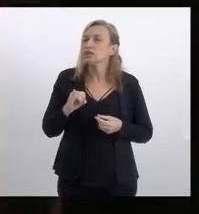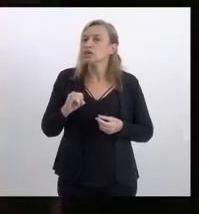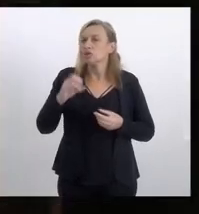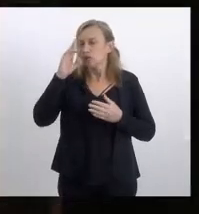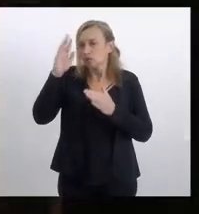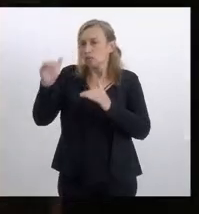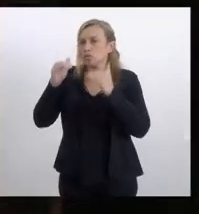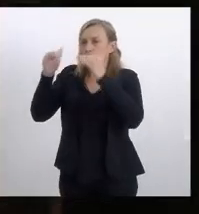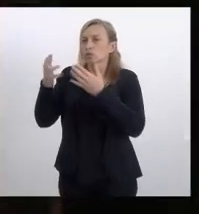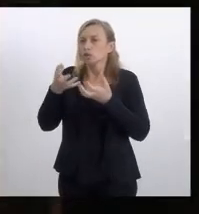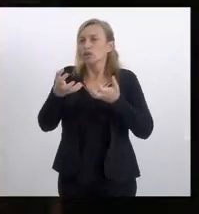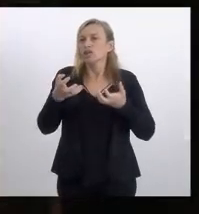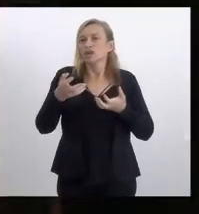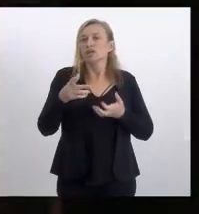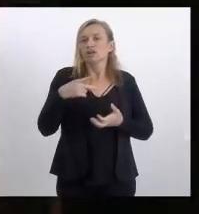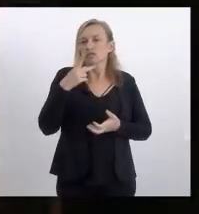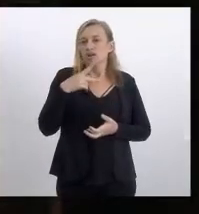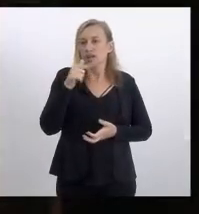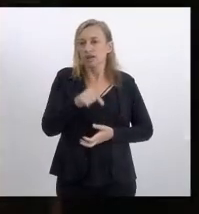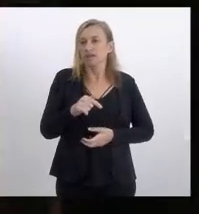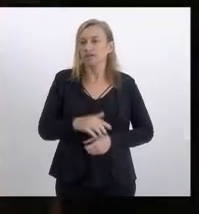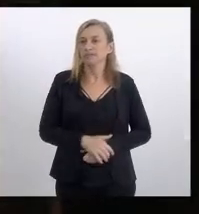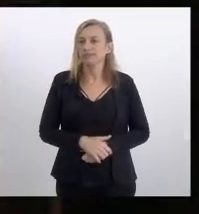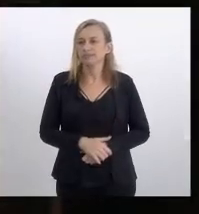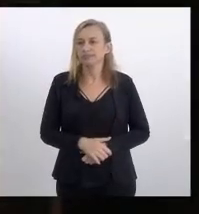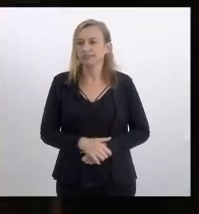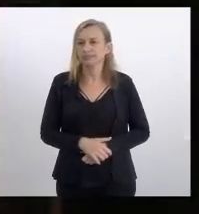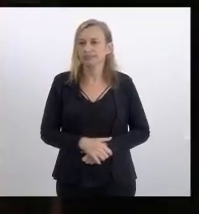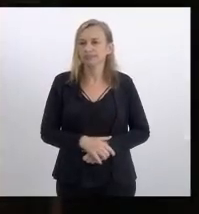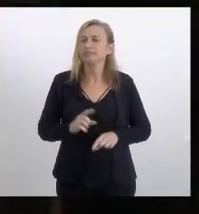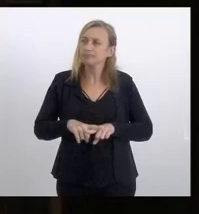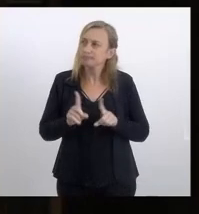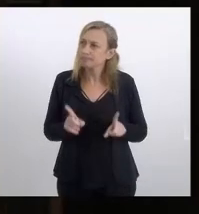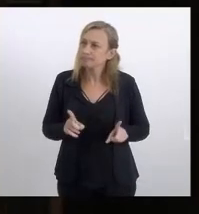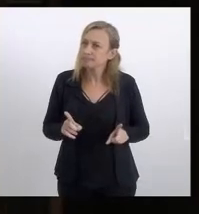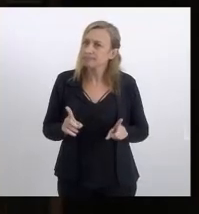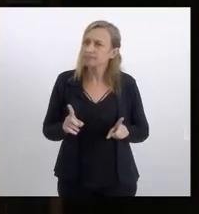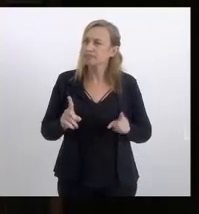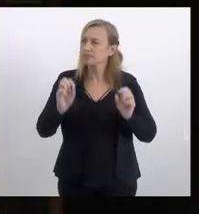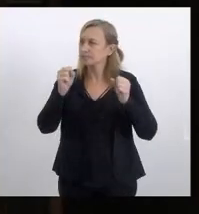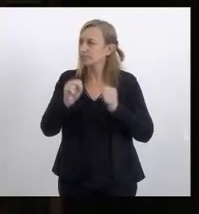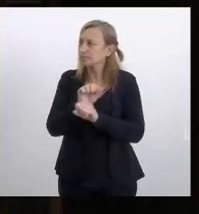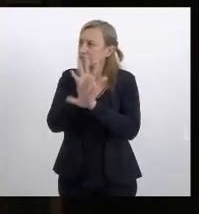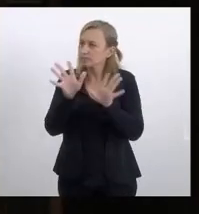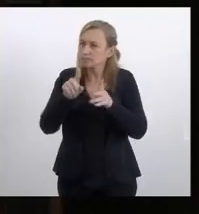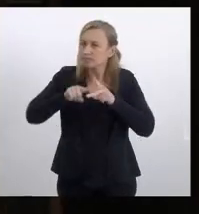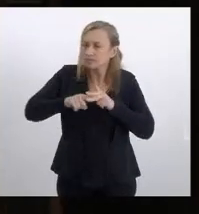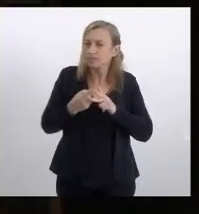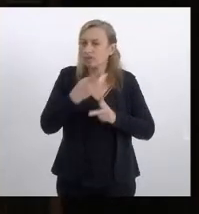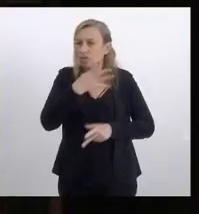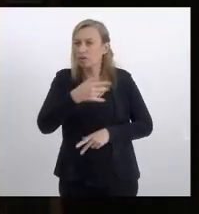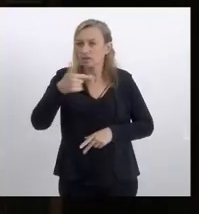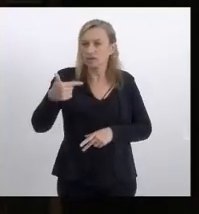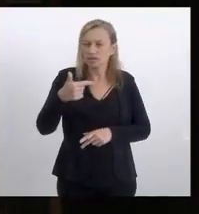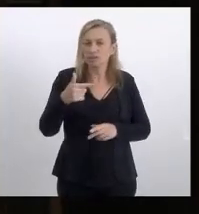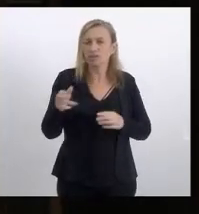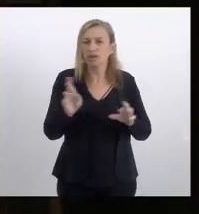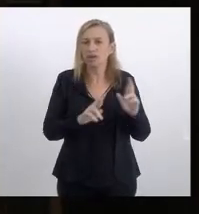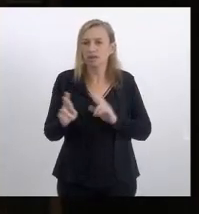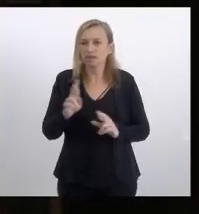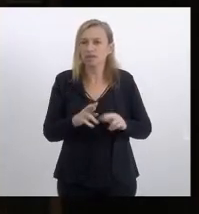vossa excelência Quiz trazer à baila a mais ficando claro que a alteração do 42 está